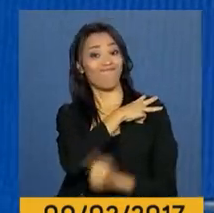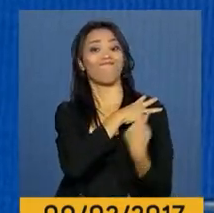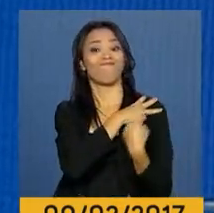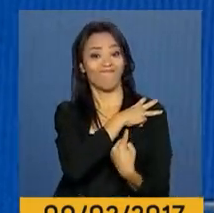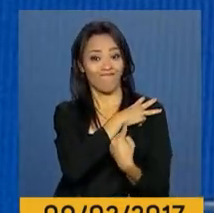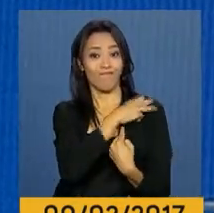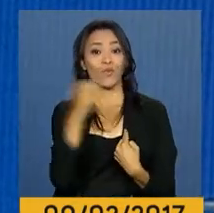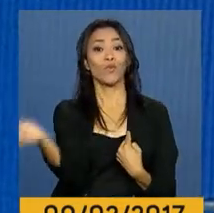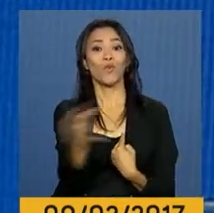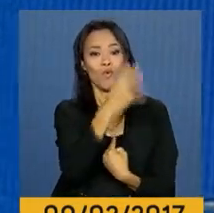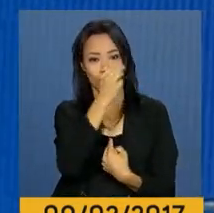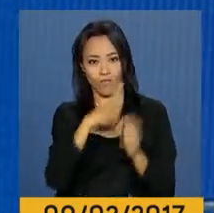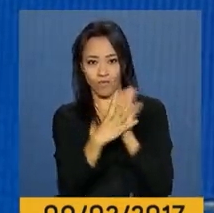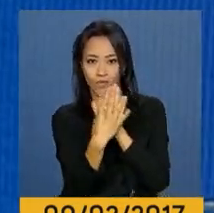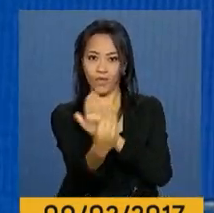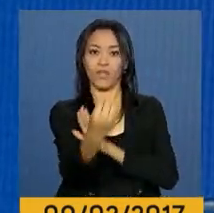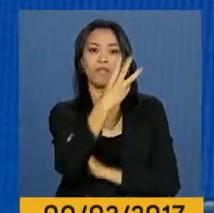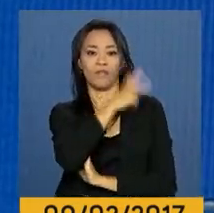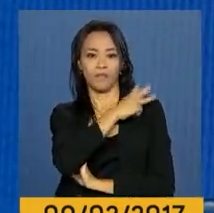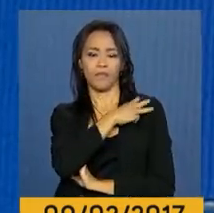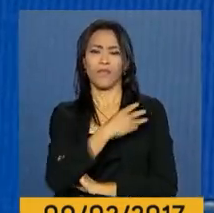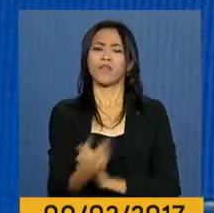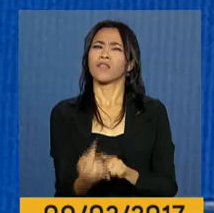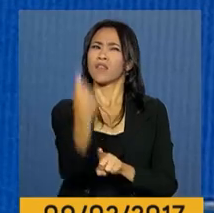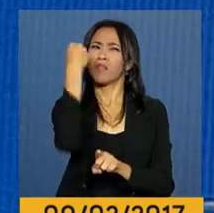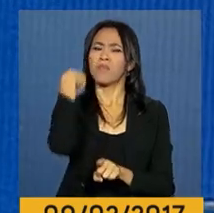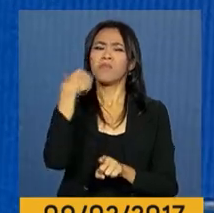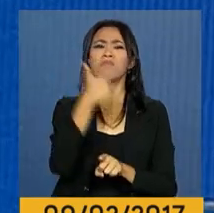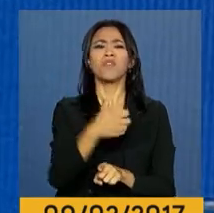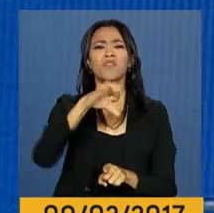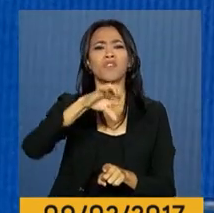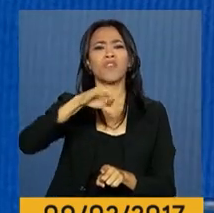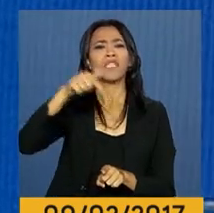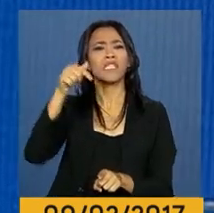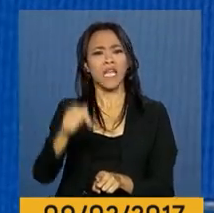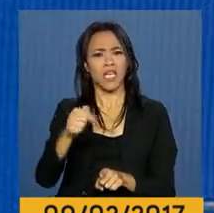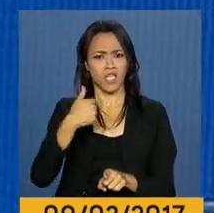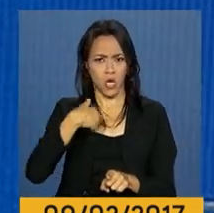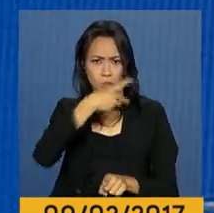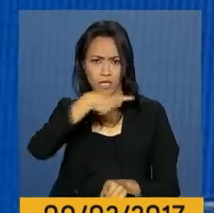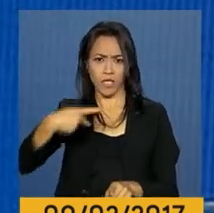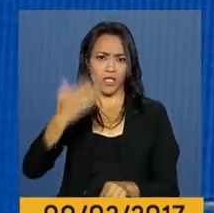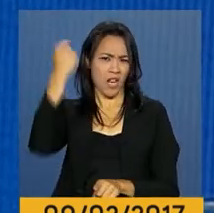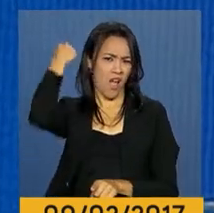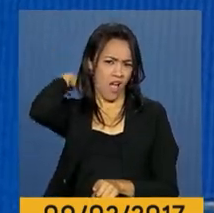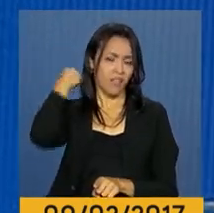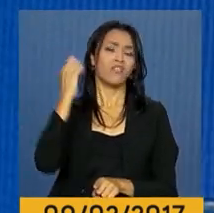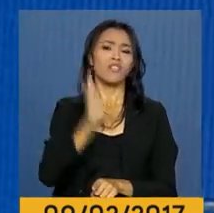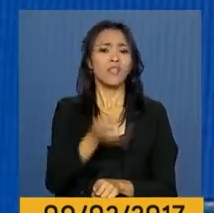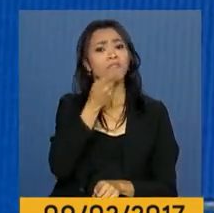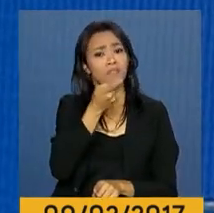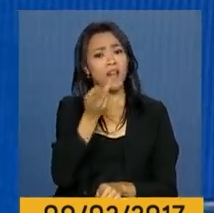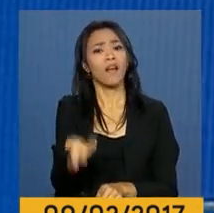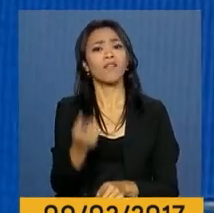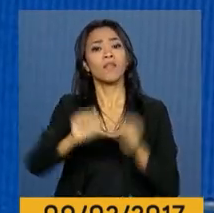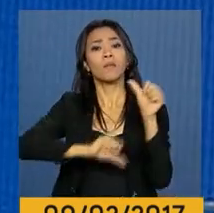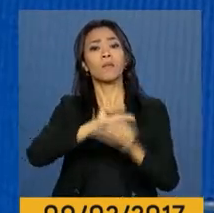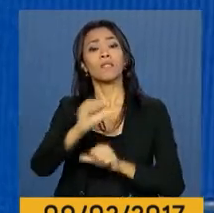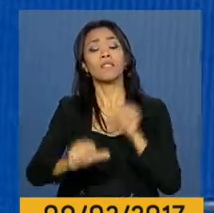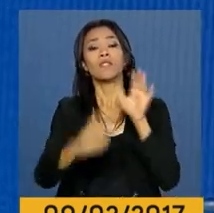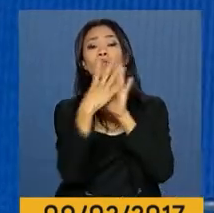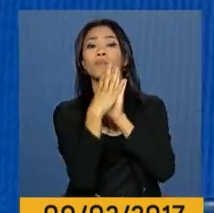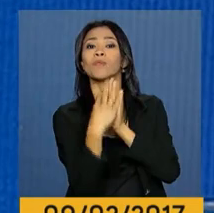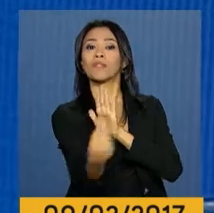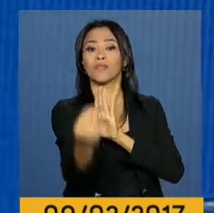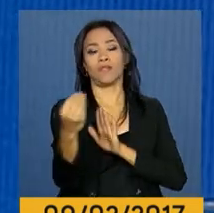presidente da Câmara dos Deputados foi em 1997 e já se falava na reforma do ensino médio passou-se um